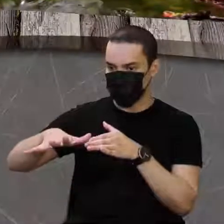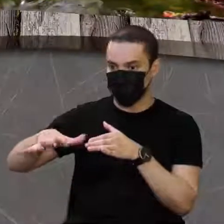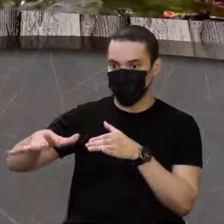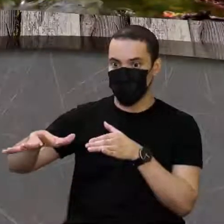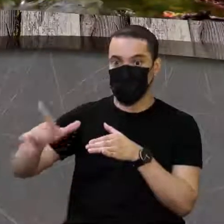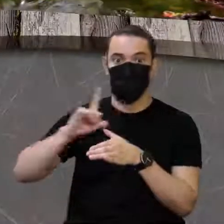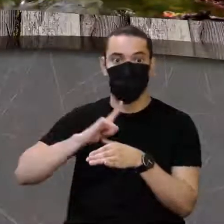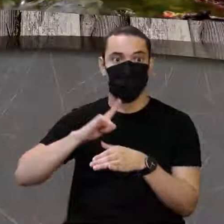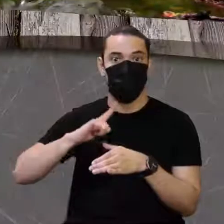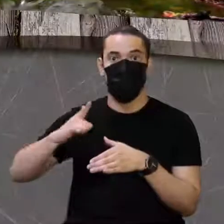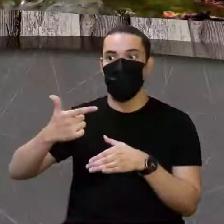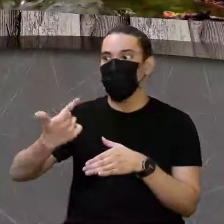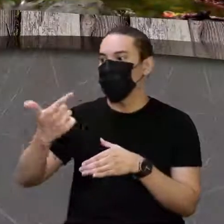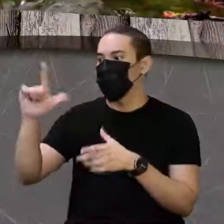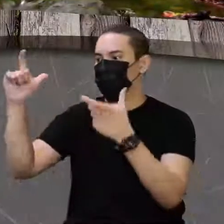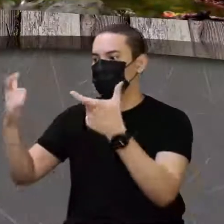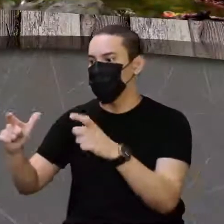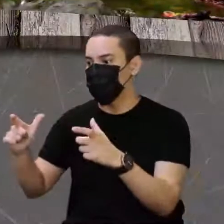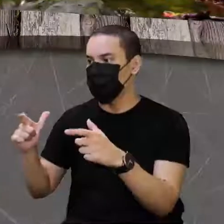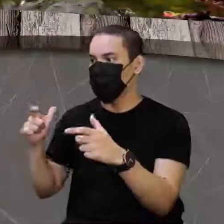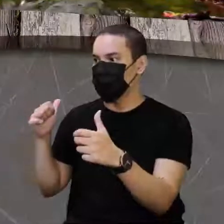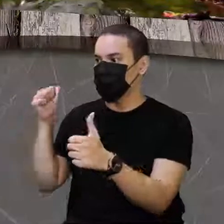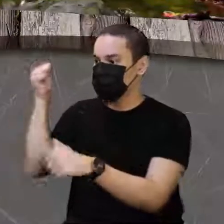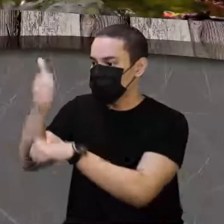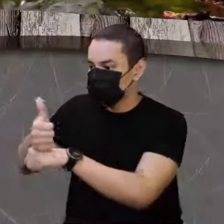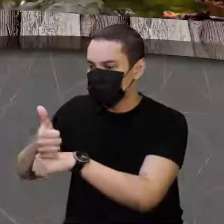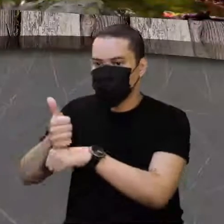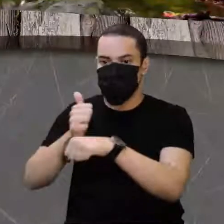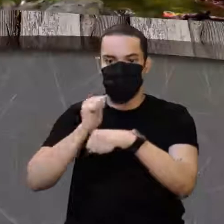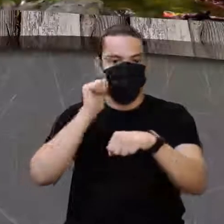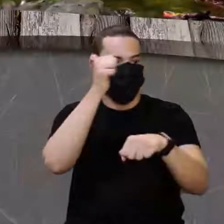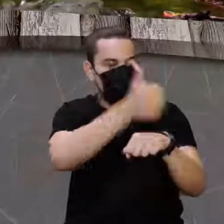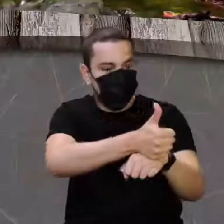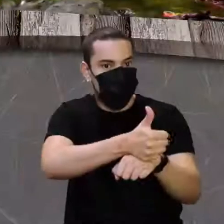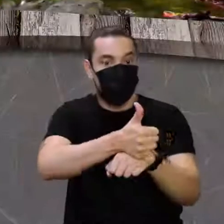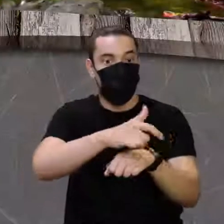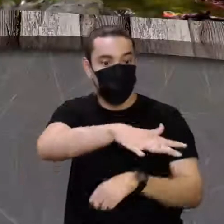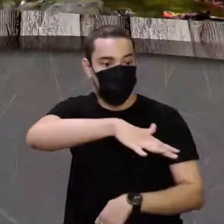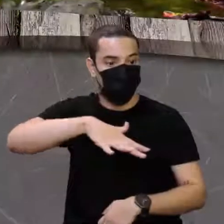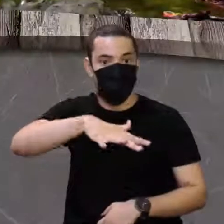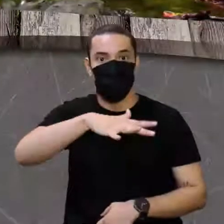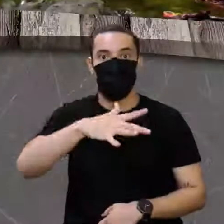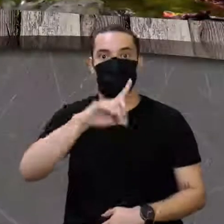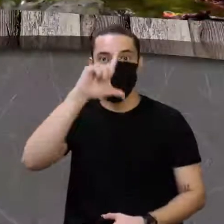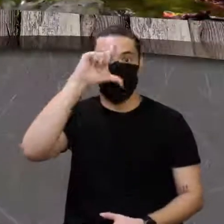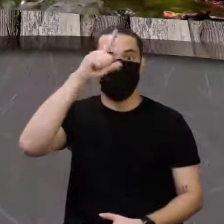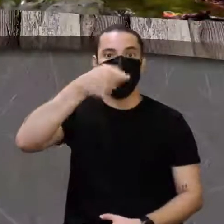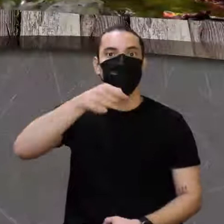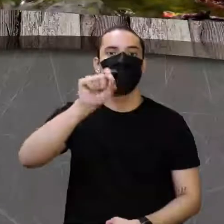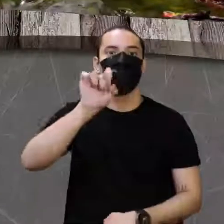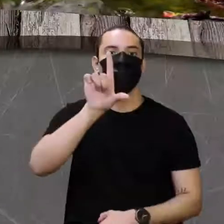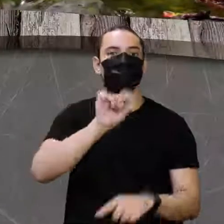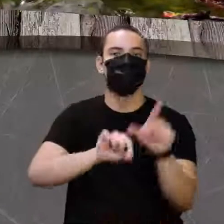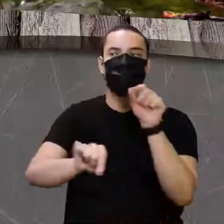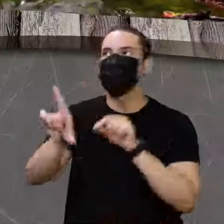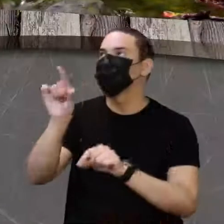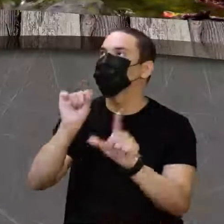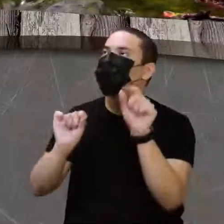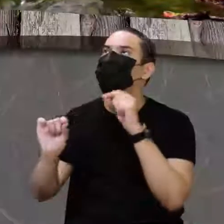ambientes distintos e esses ambientes distintos foram determinando as suas